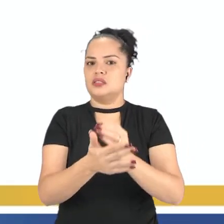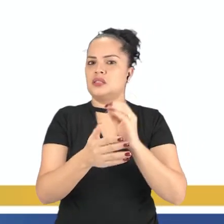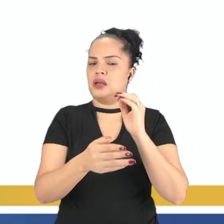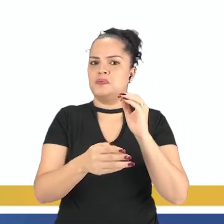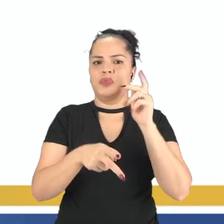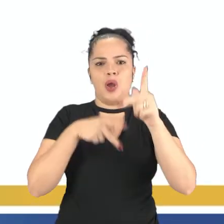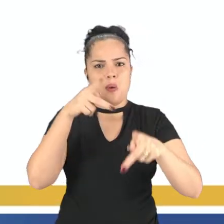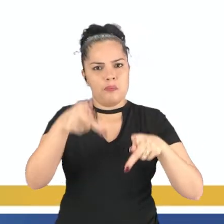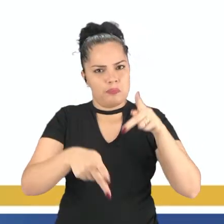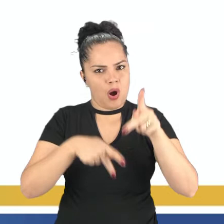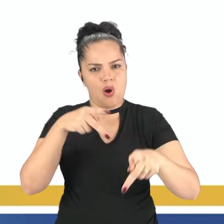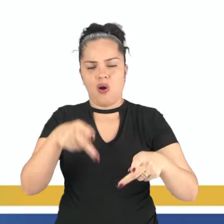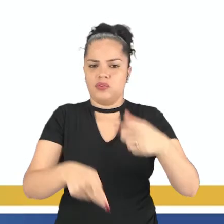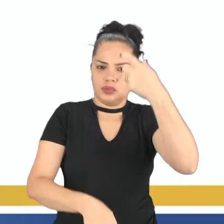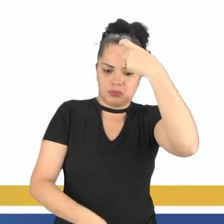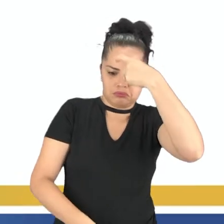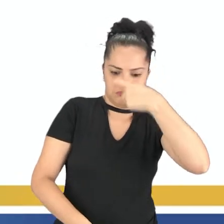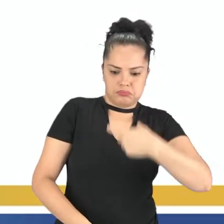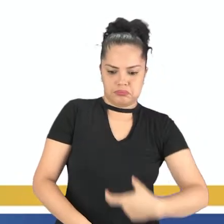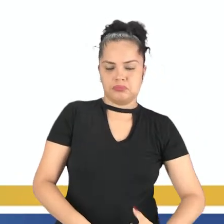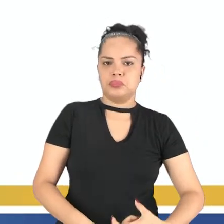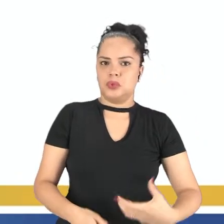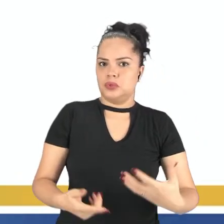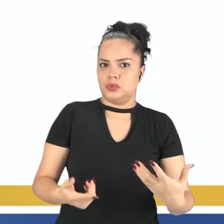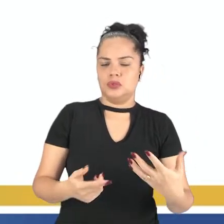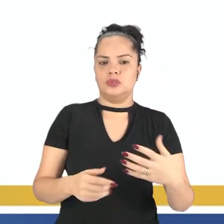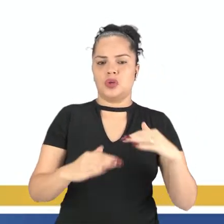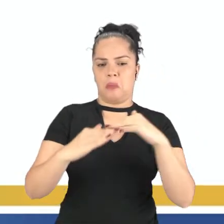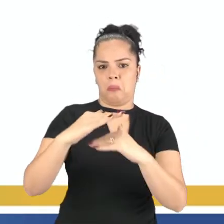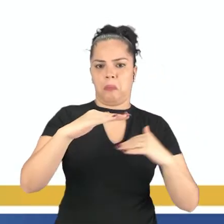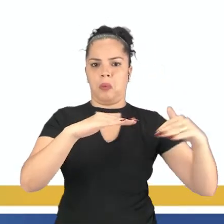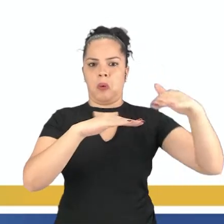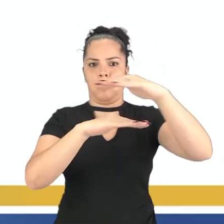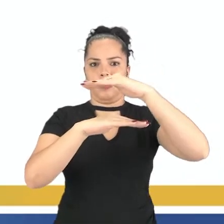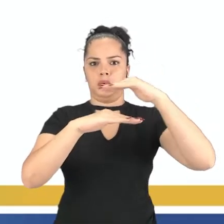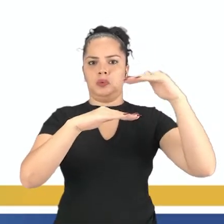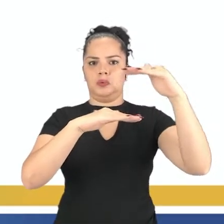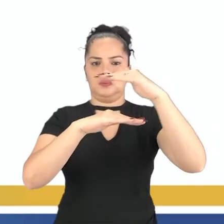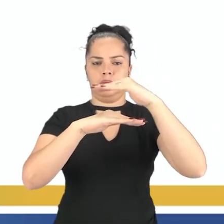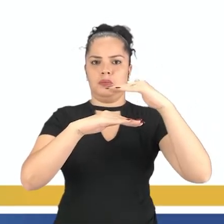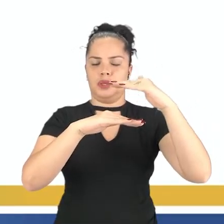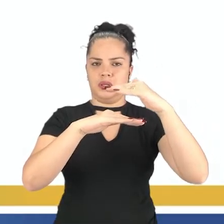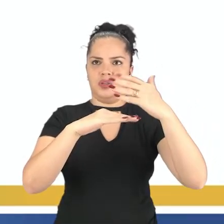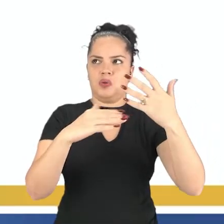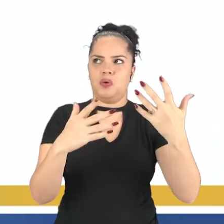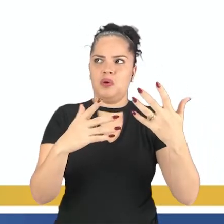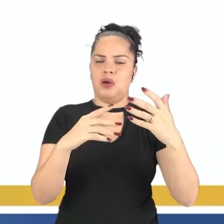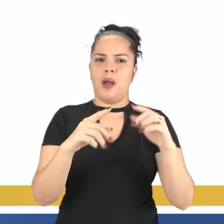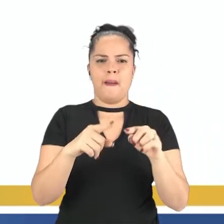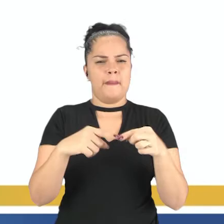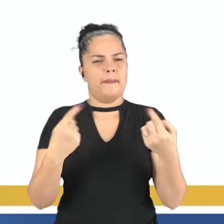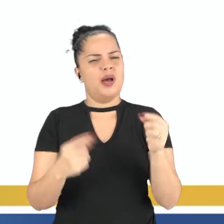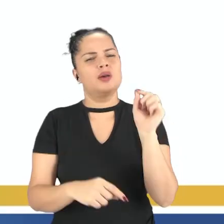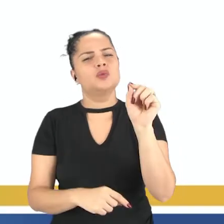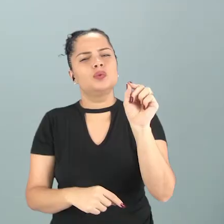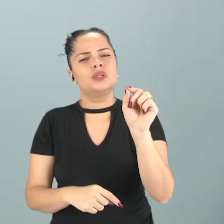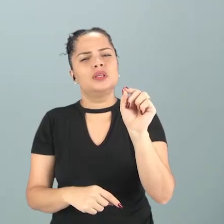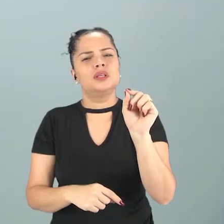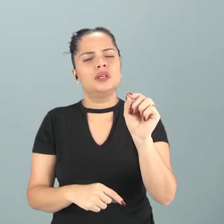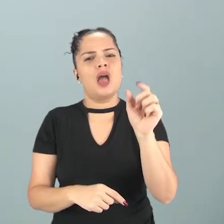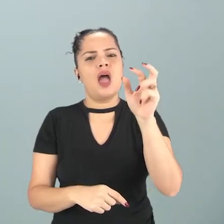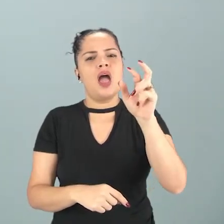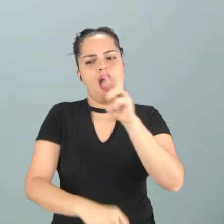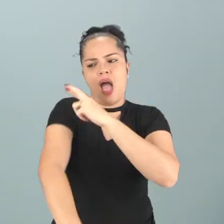ou certas características físicas sejam superiores a outras. Mas, professor, o que é raça? Por